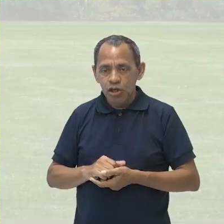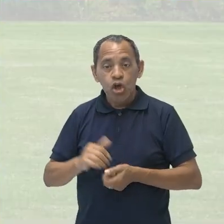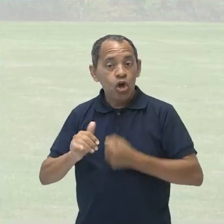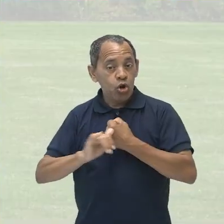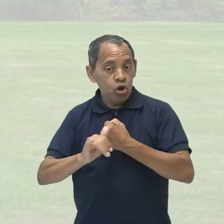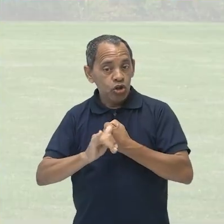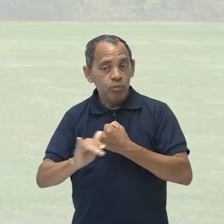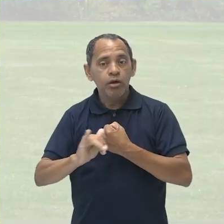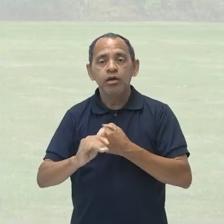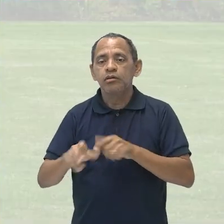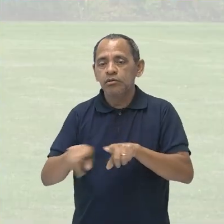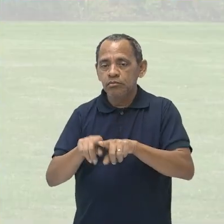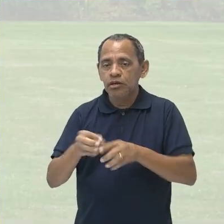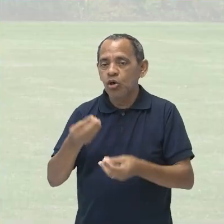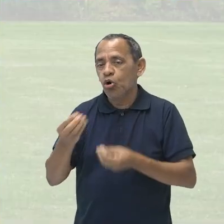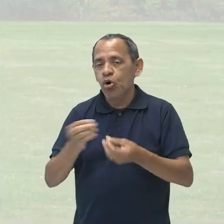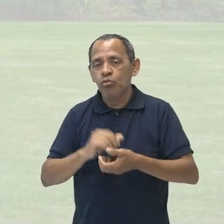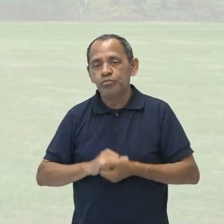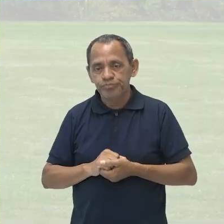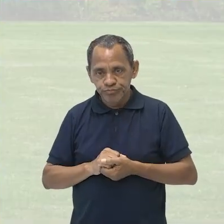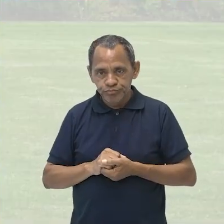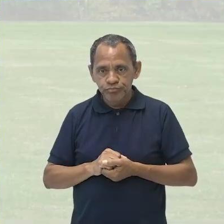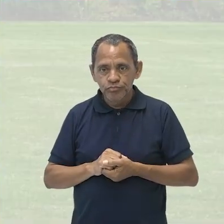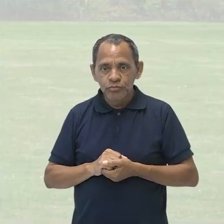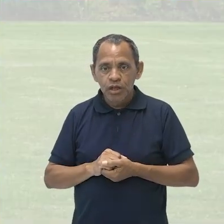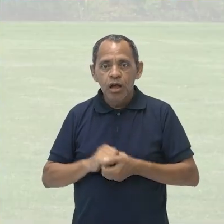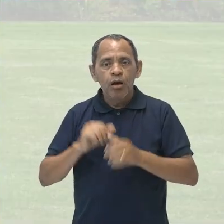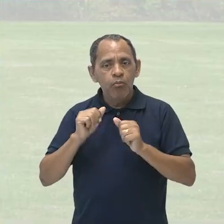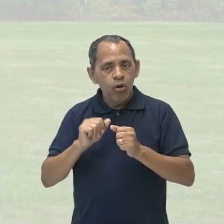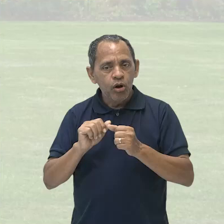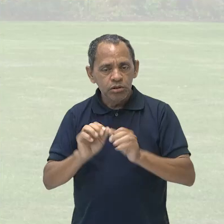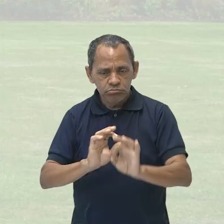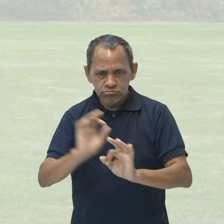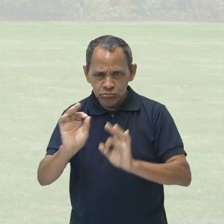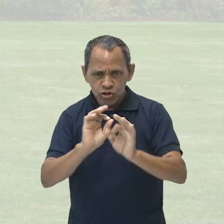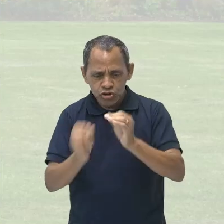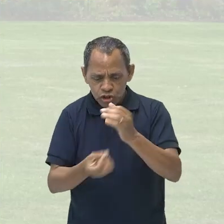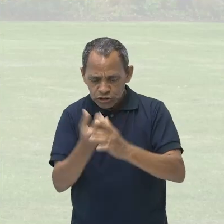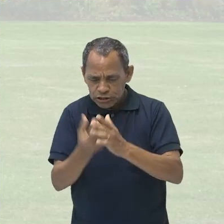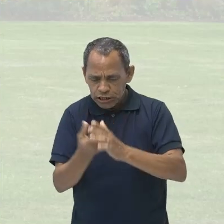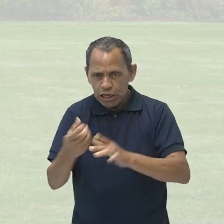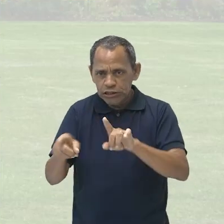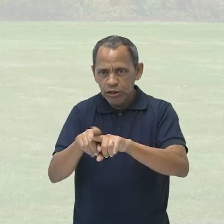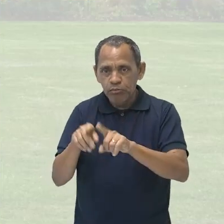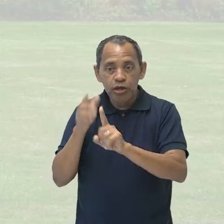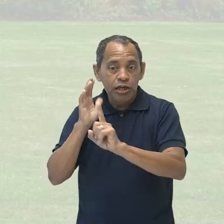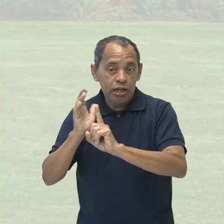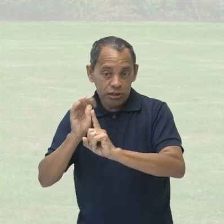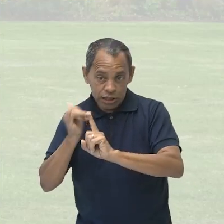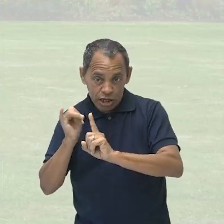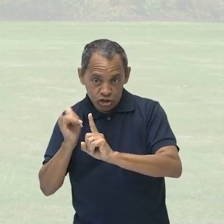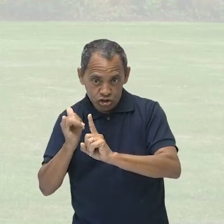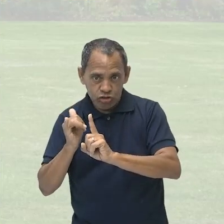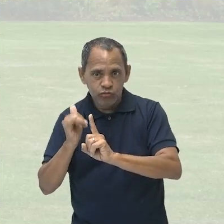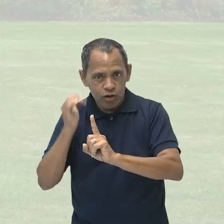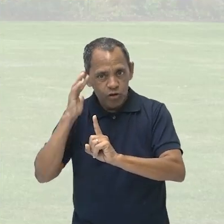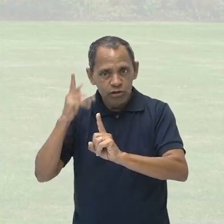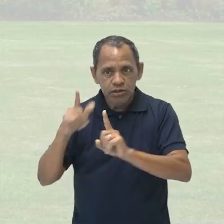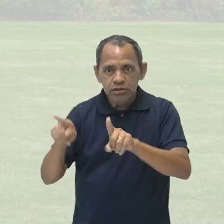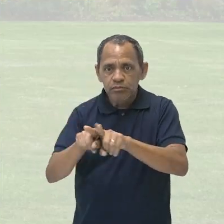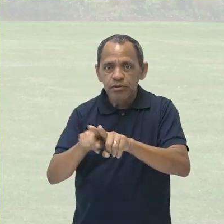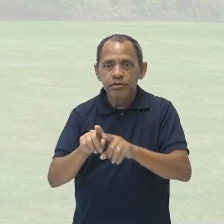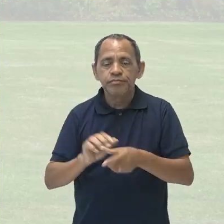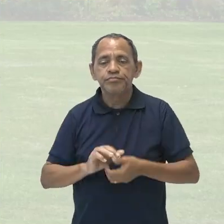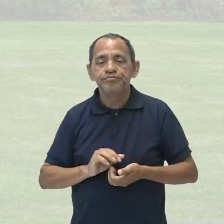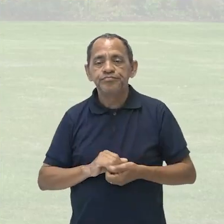para que uma crônica efetivamente possa ser constituída, para que a narrativa de uma crônica aconteça. Então vamos